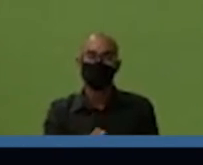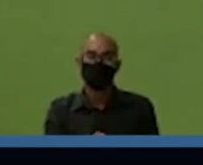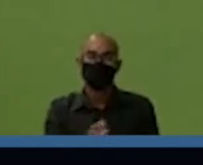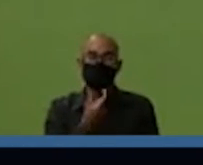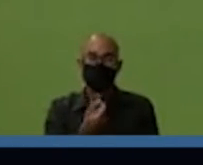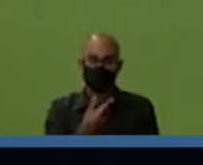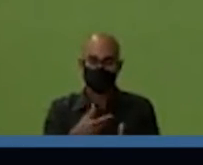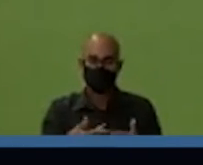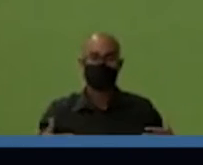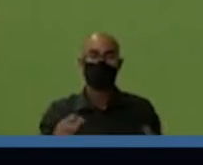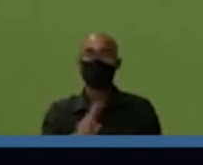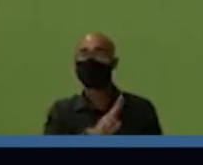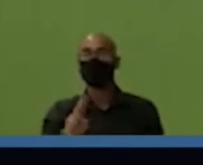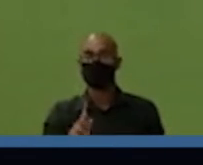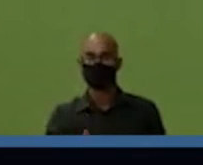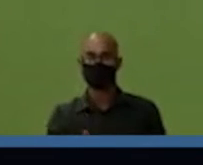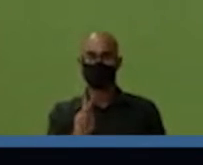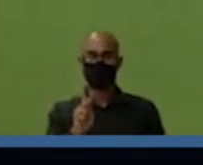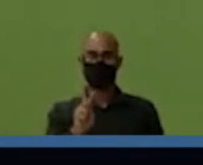chamado kit intubação,